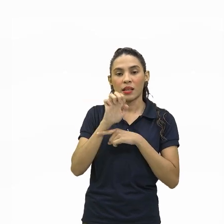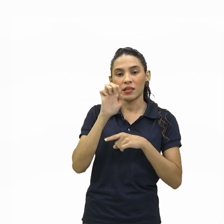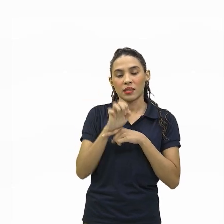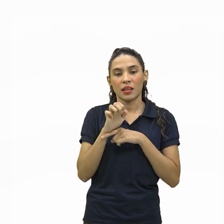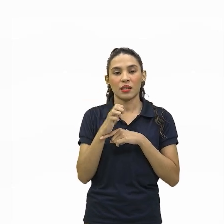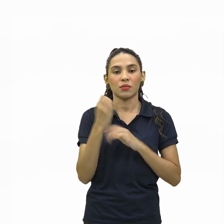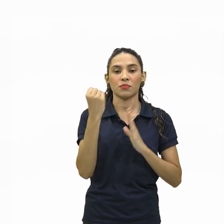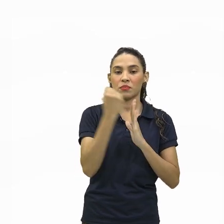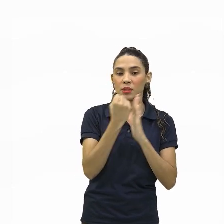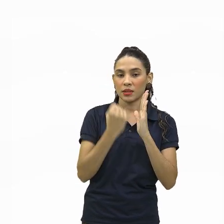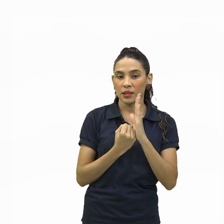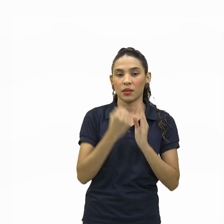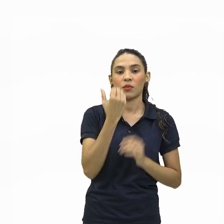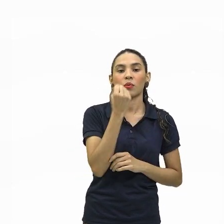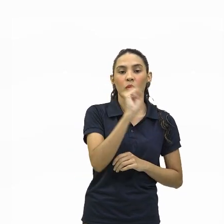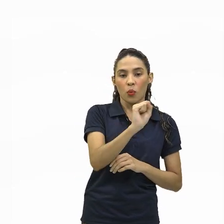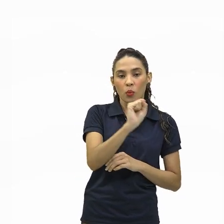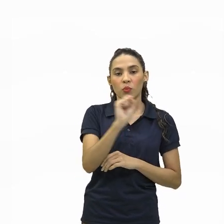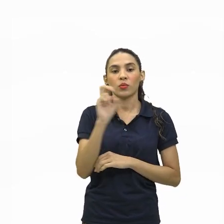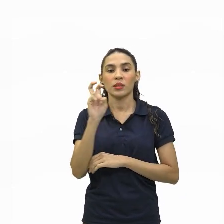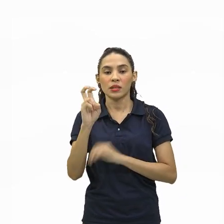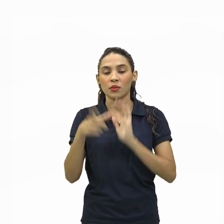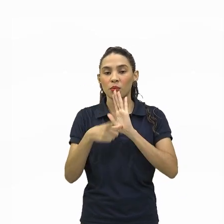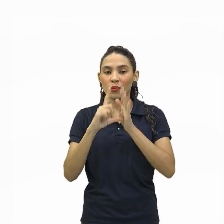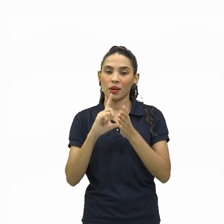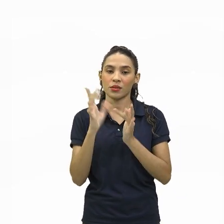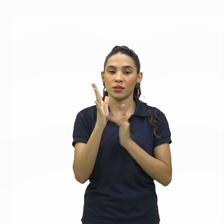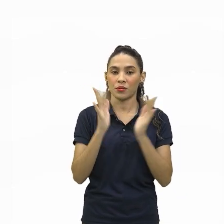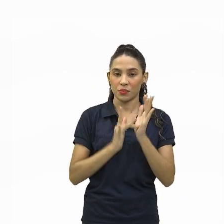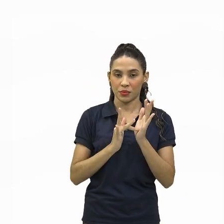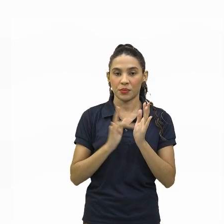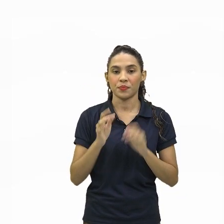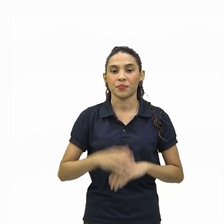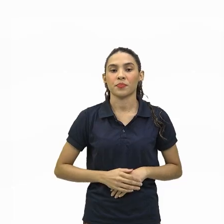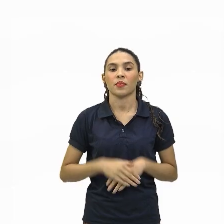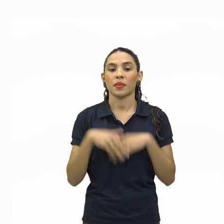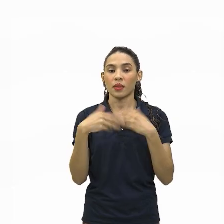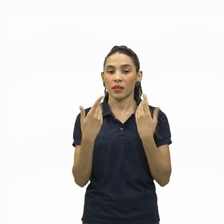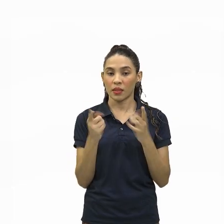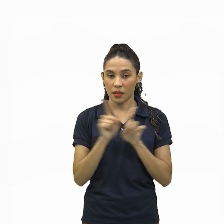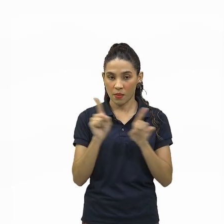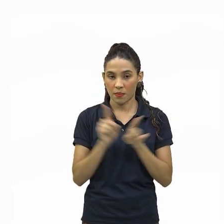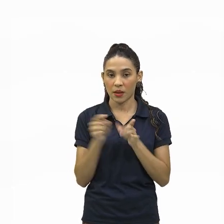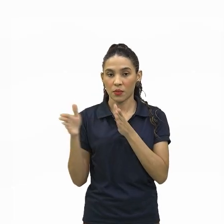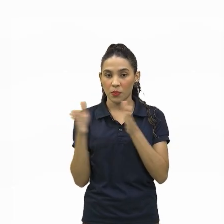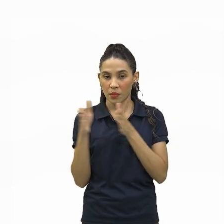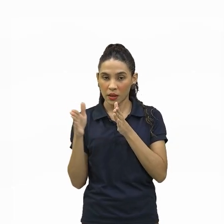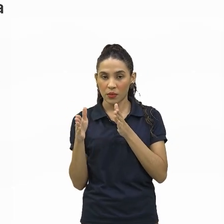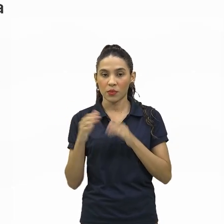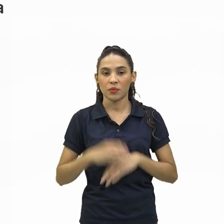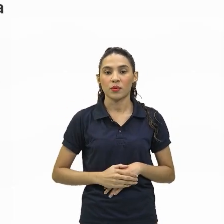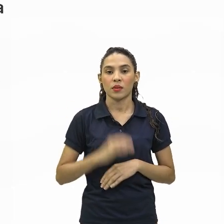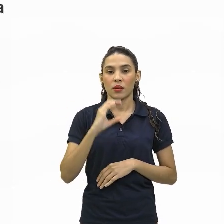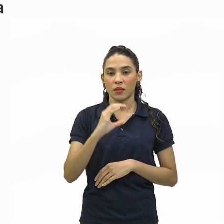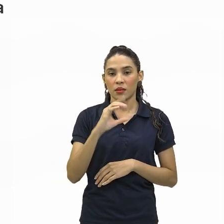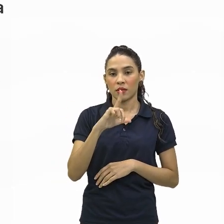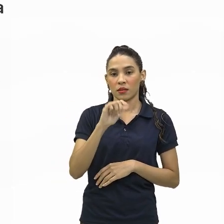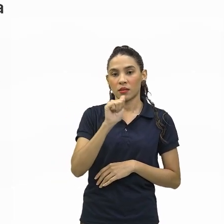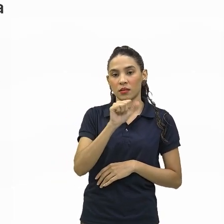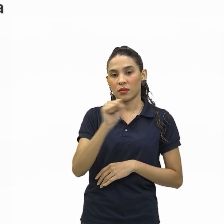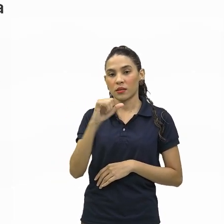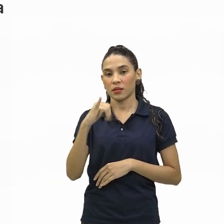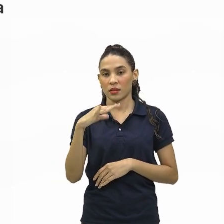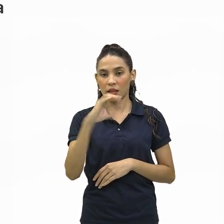o século 8 e 5 a.C. O período clássico, que é